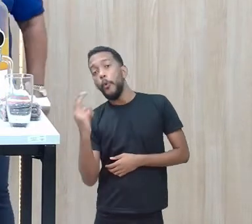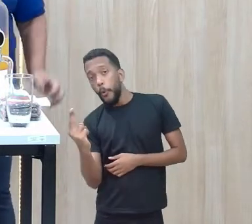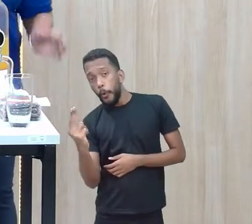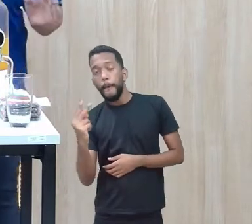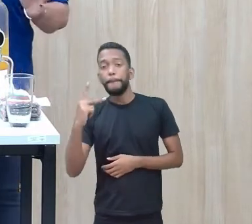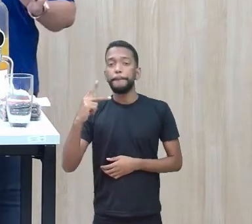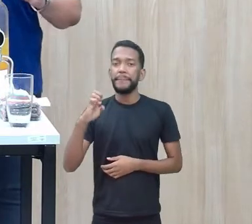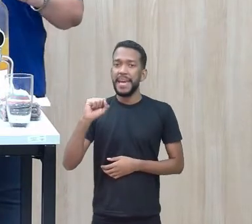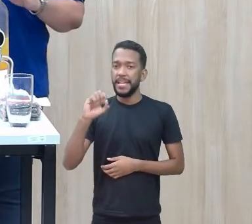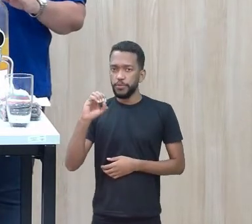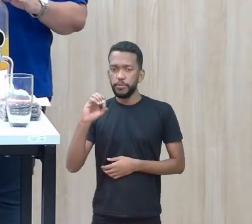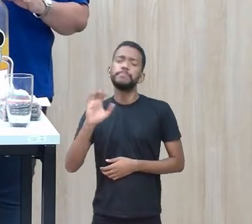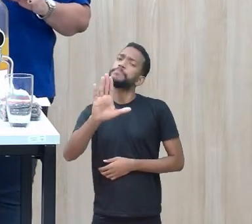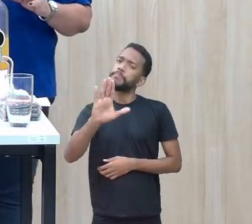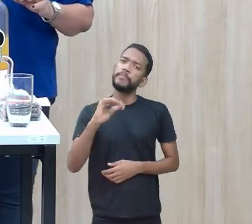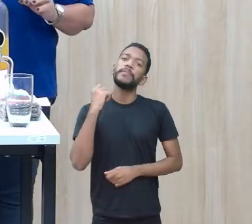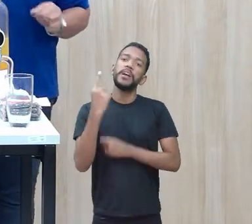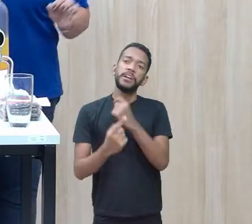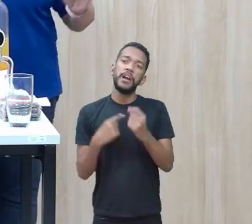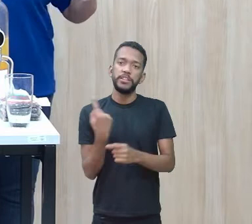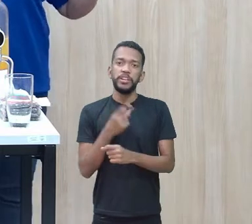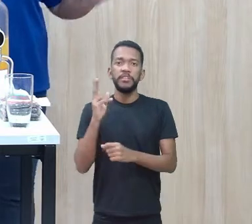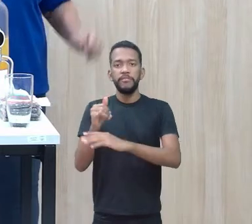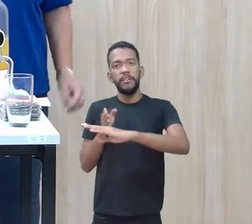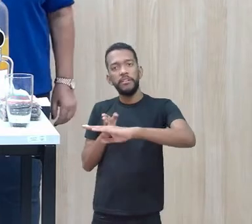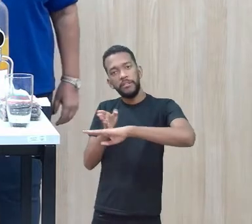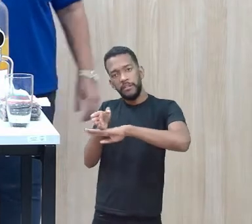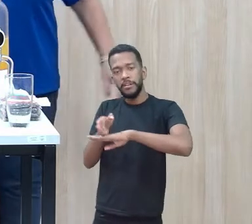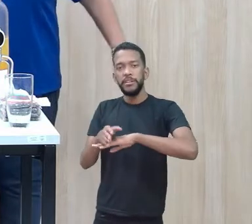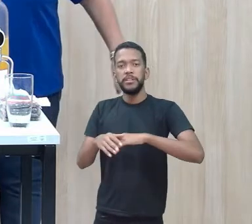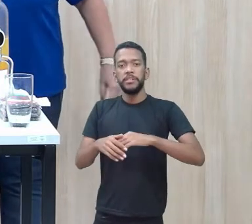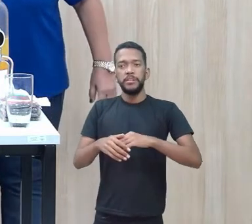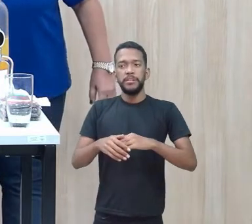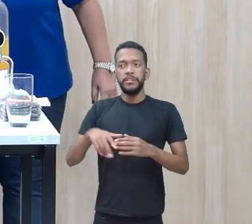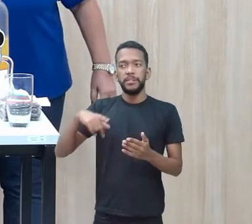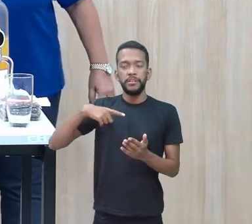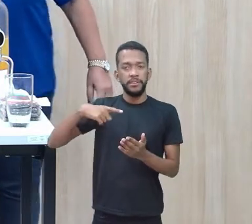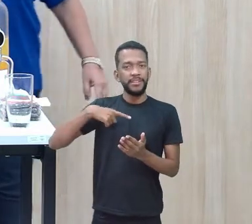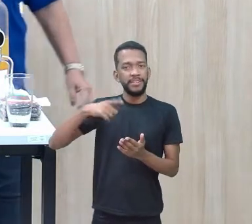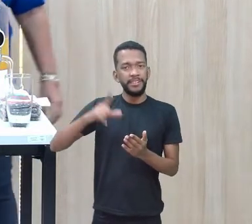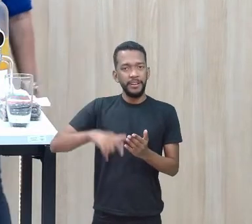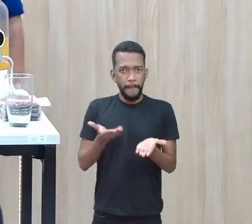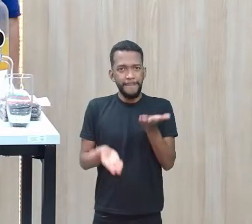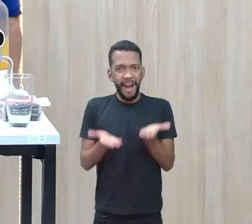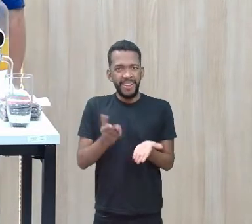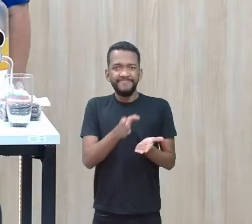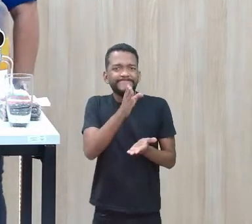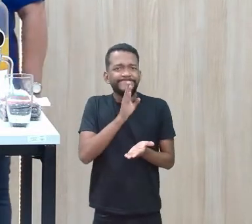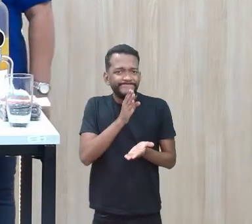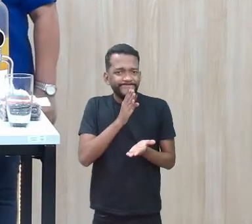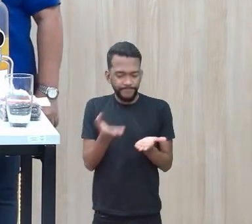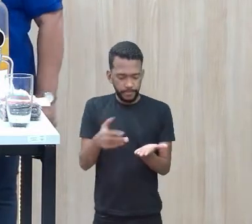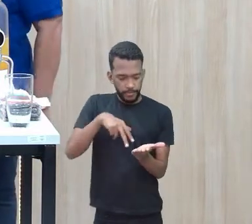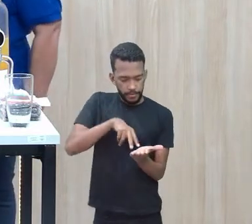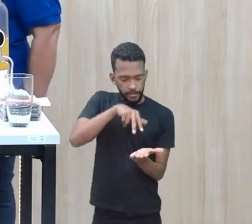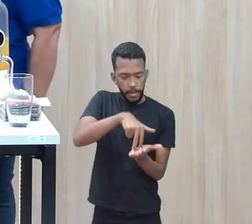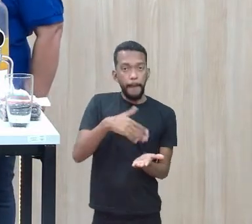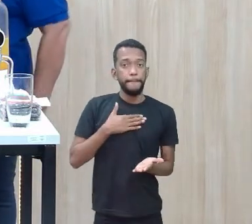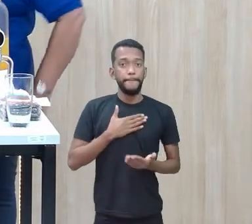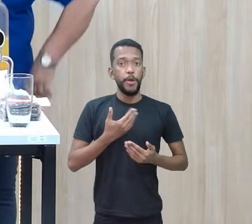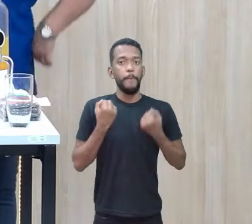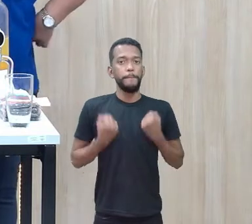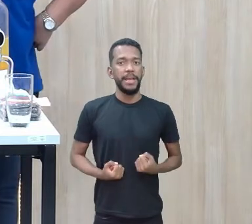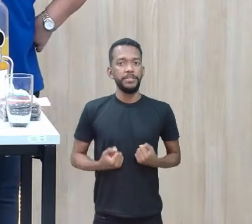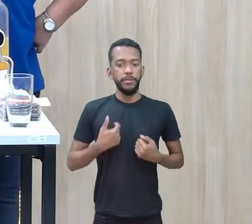Então, quando eu chego lá no supermercado, quando eu subo na balança, eu vou aferir, eu vou conferir a minha massa ou o meu